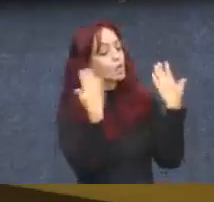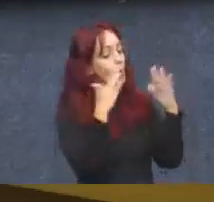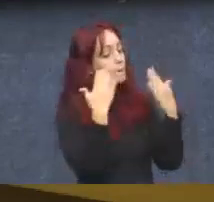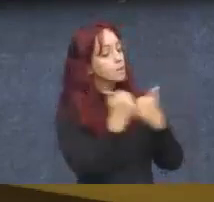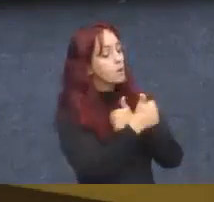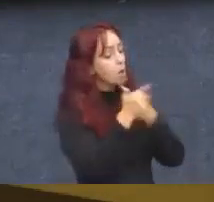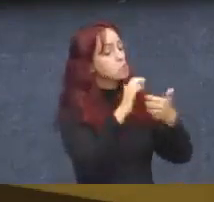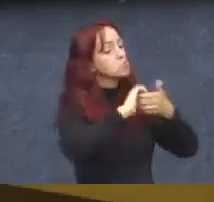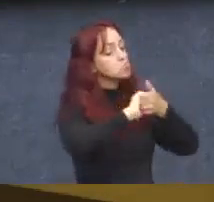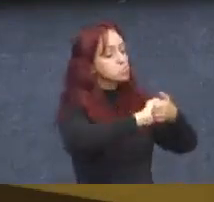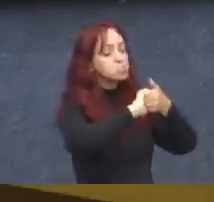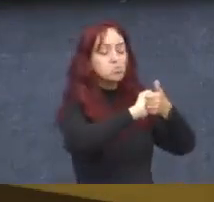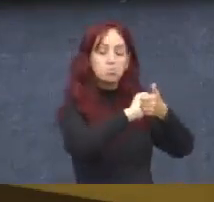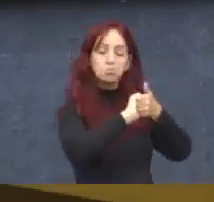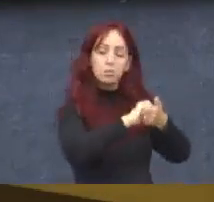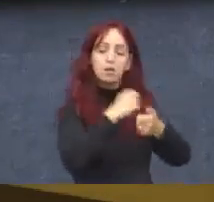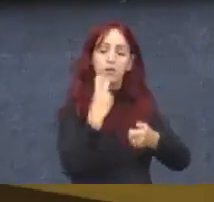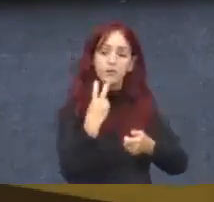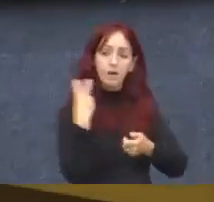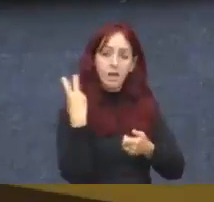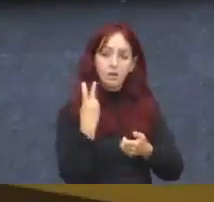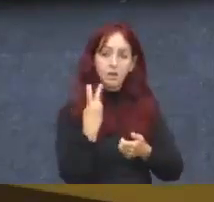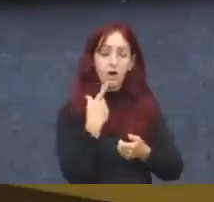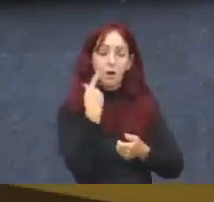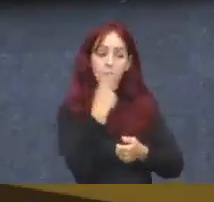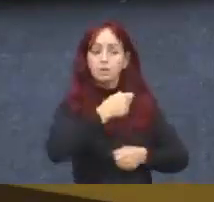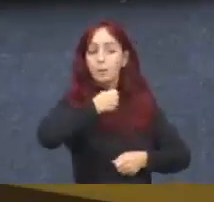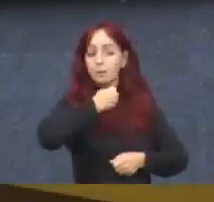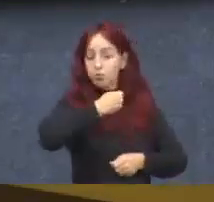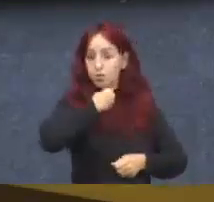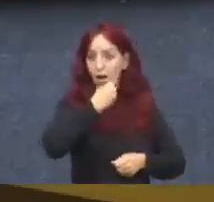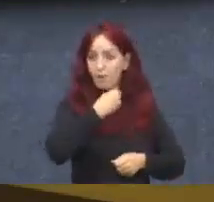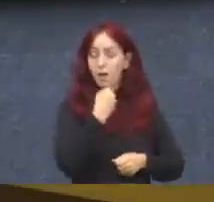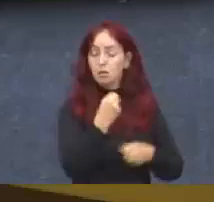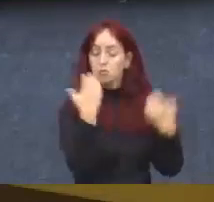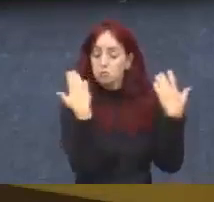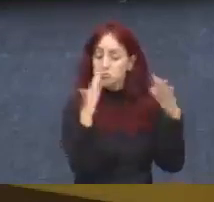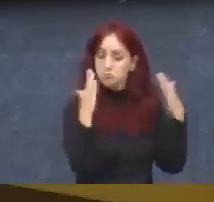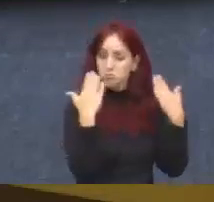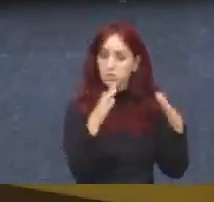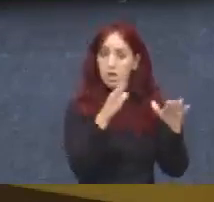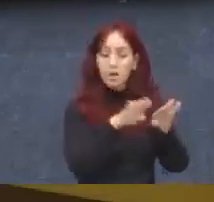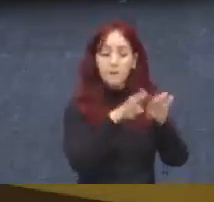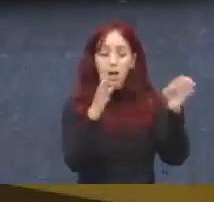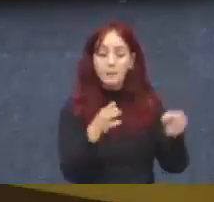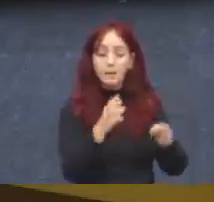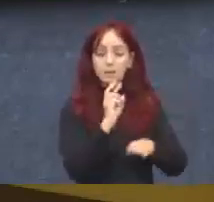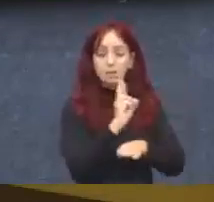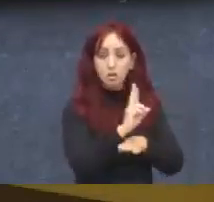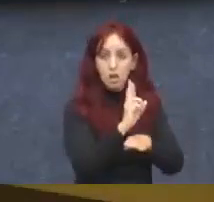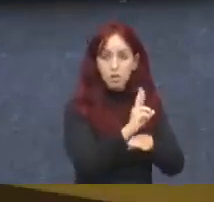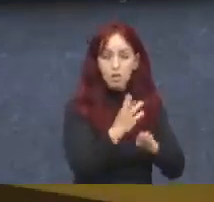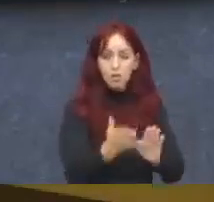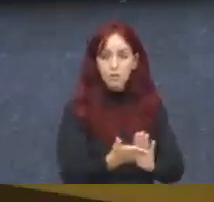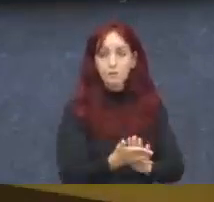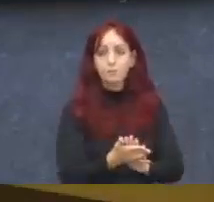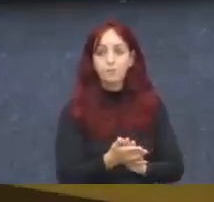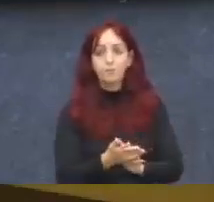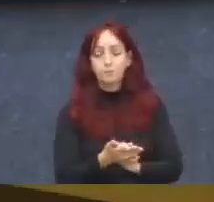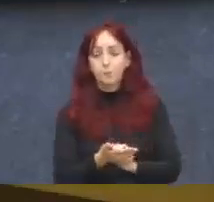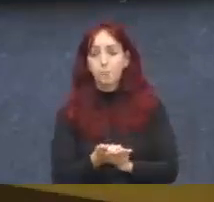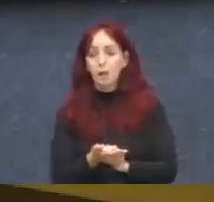já cumprimento, viu, vereador, pelo seu pronunciamento, pela mesa diretora, no seu nome, toda a mesa diretora,